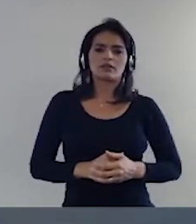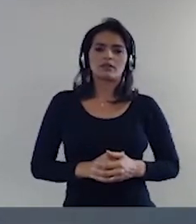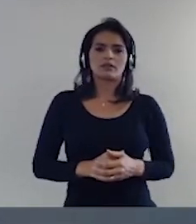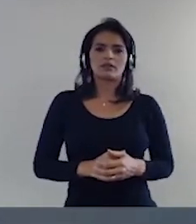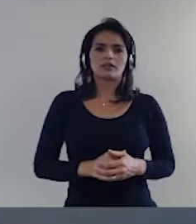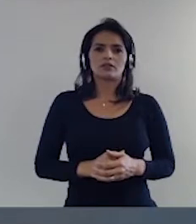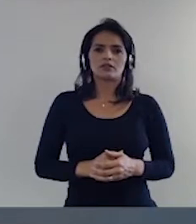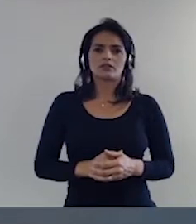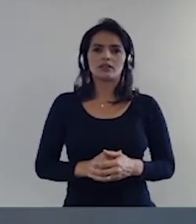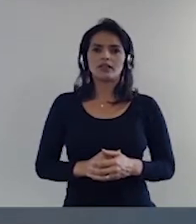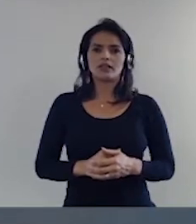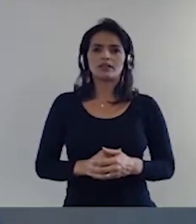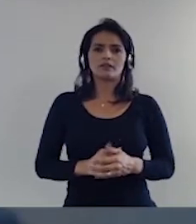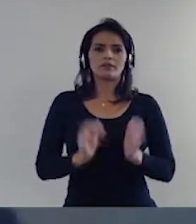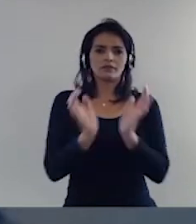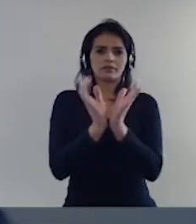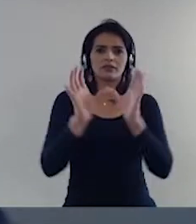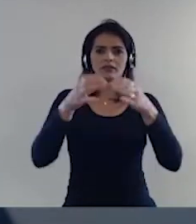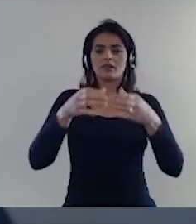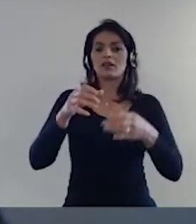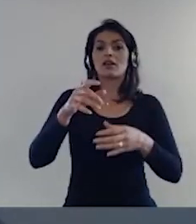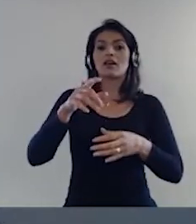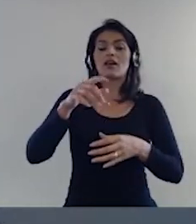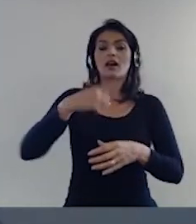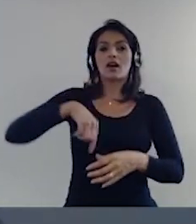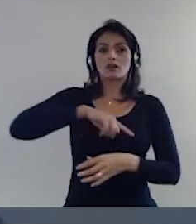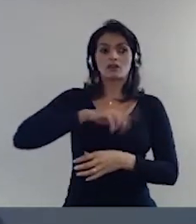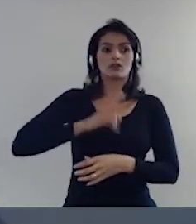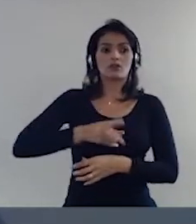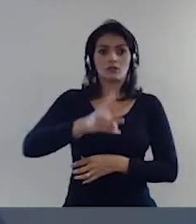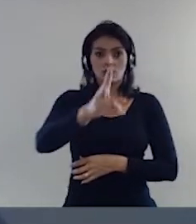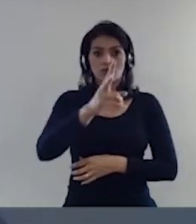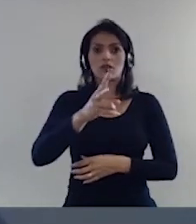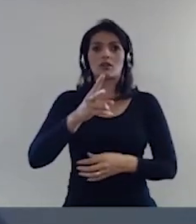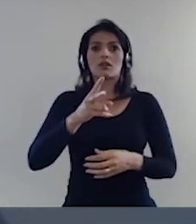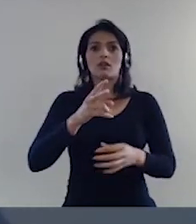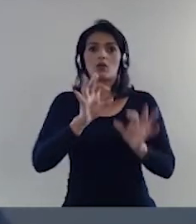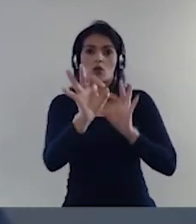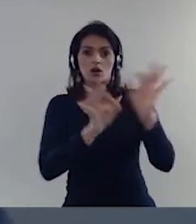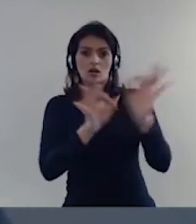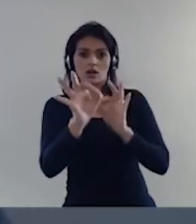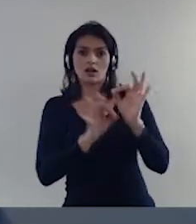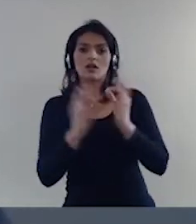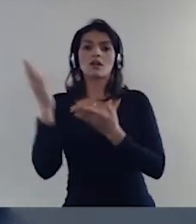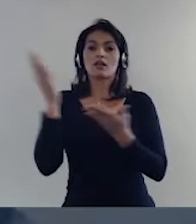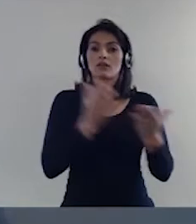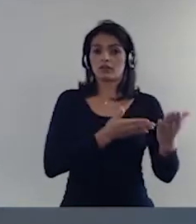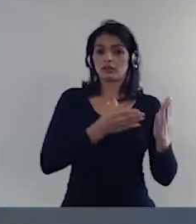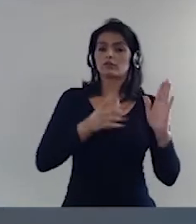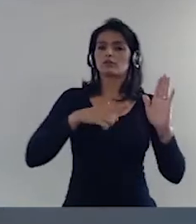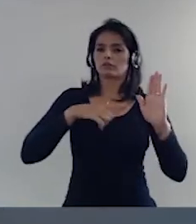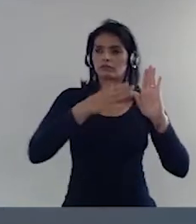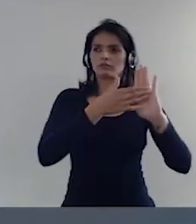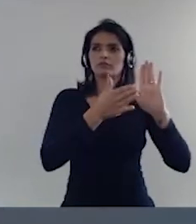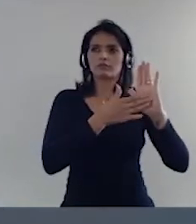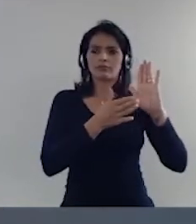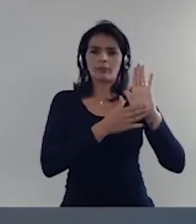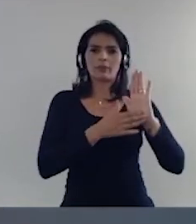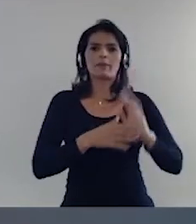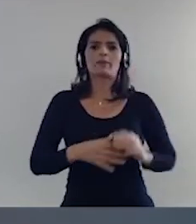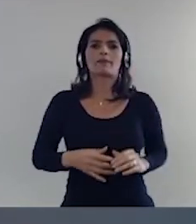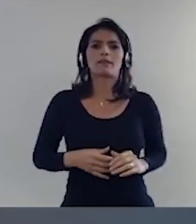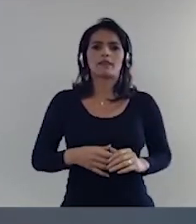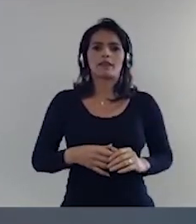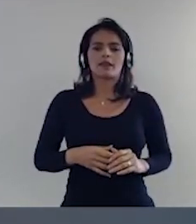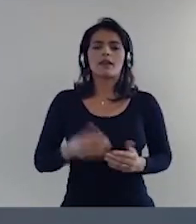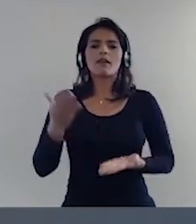uma abordagem um pouco mais ampla, mas, enfim, vamos seguir a ordem que nos foi estabelecida, né? Bem, quando falamos em